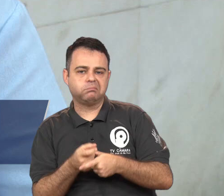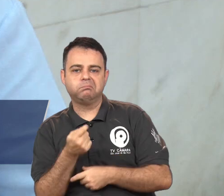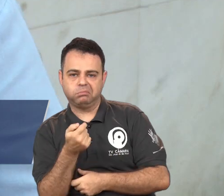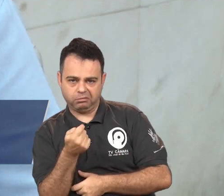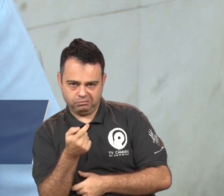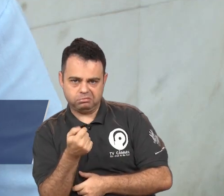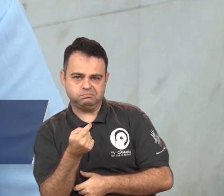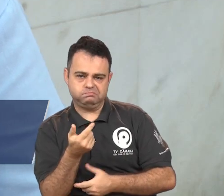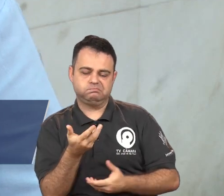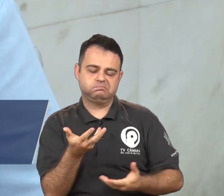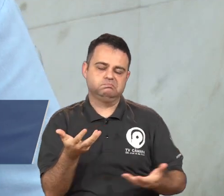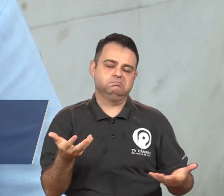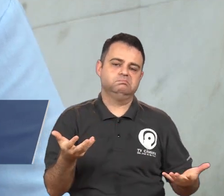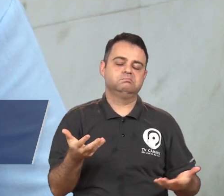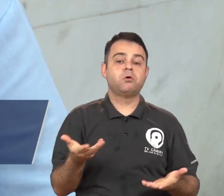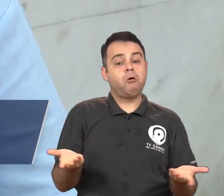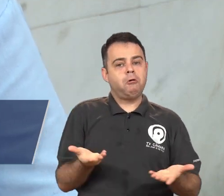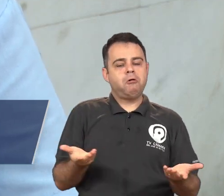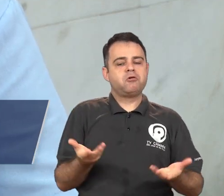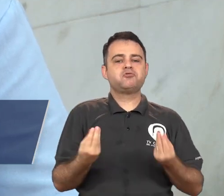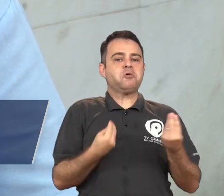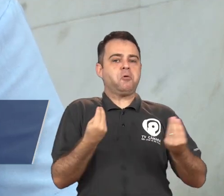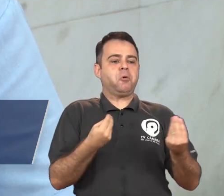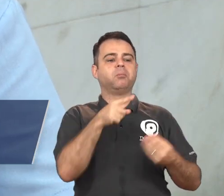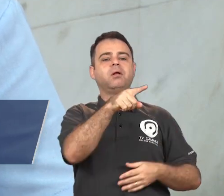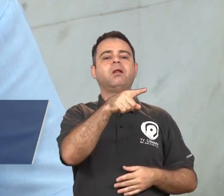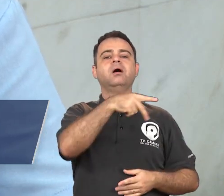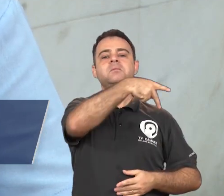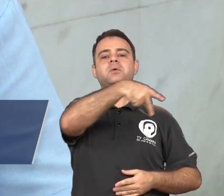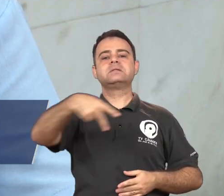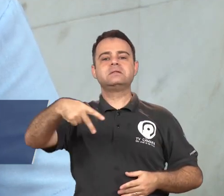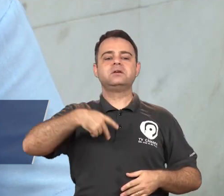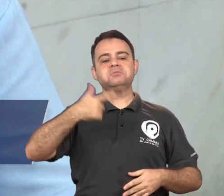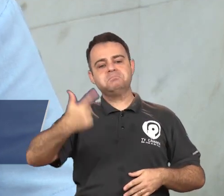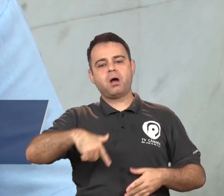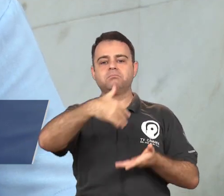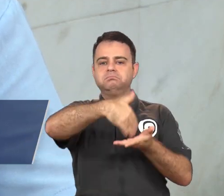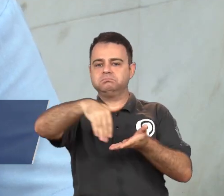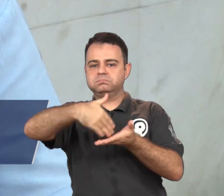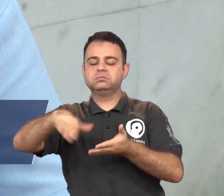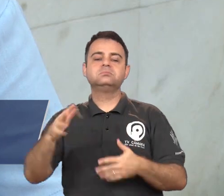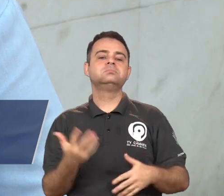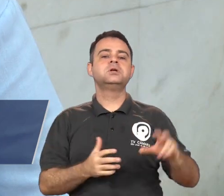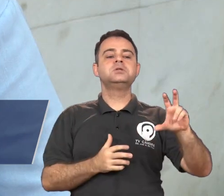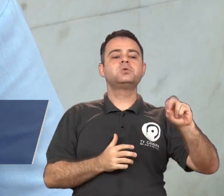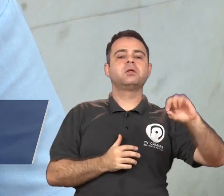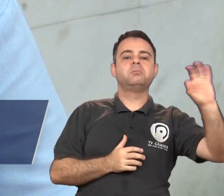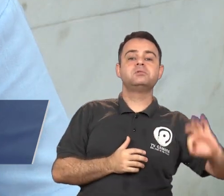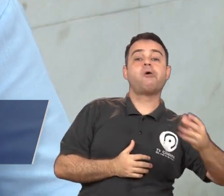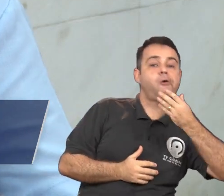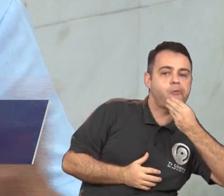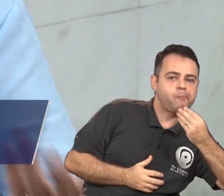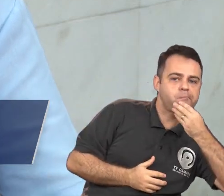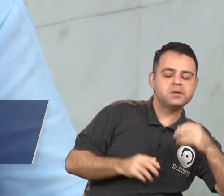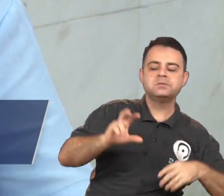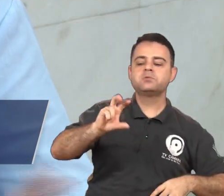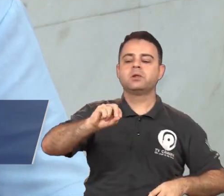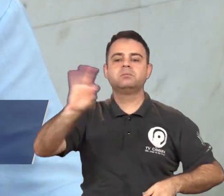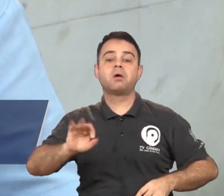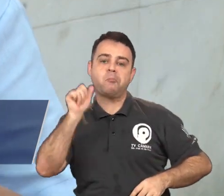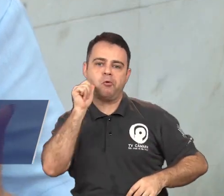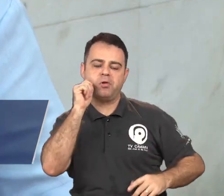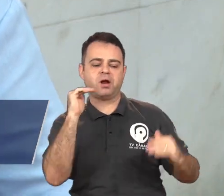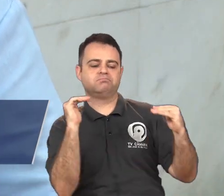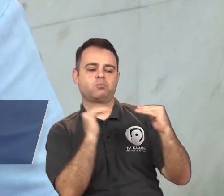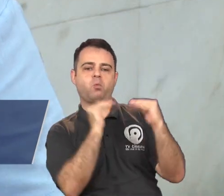já tem um diferencial, para você ver, na minha diretoria hoje eu tenho 50% de homens e 50% de mulheres. Que interessante. Quando lá atrás